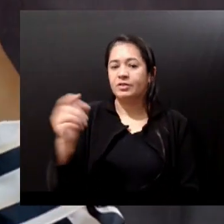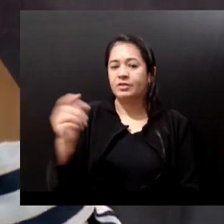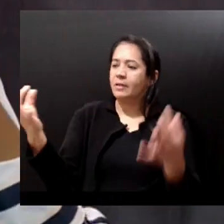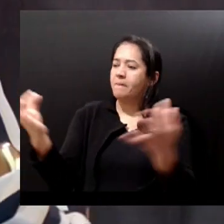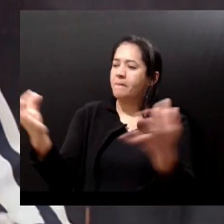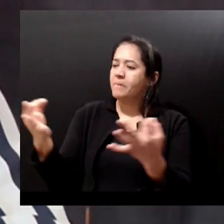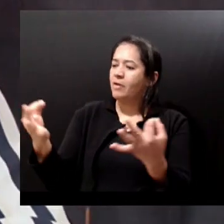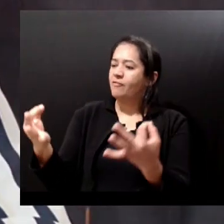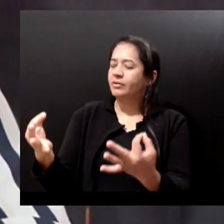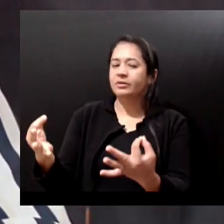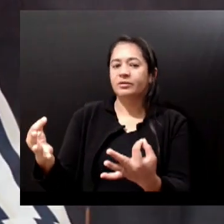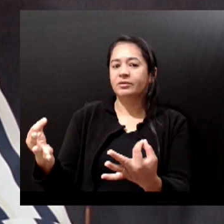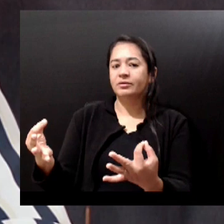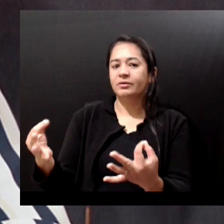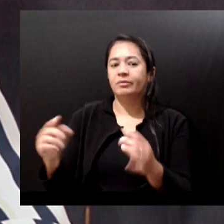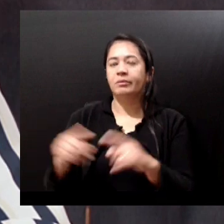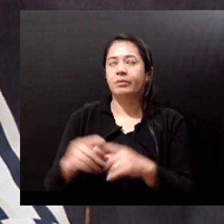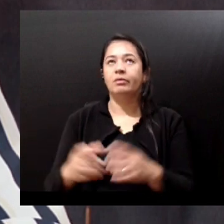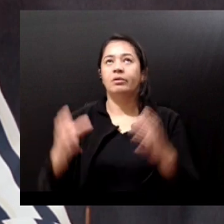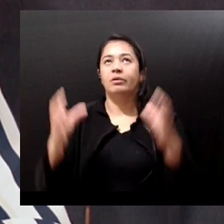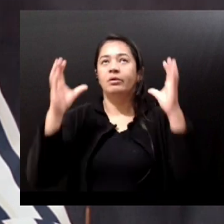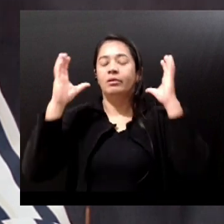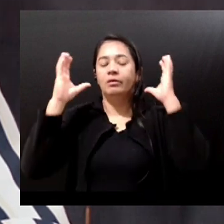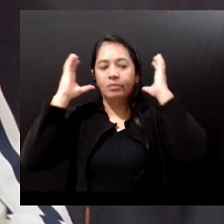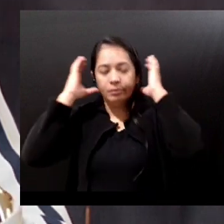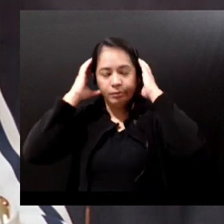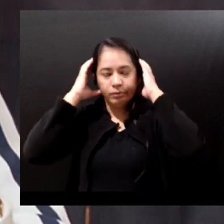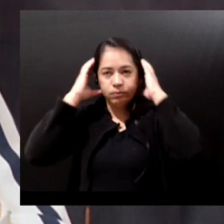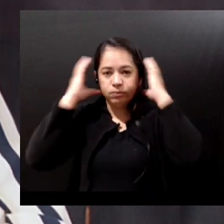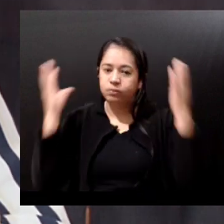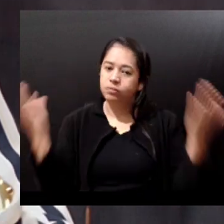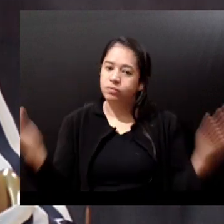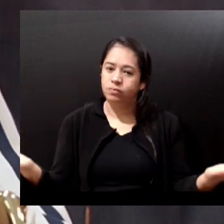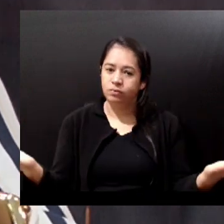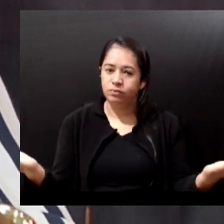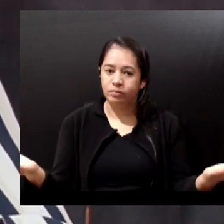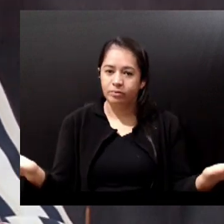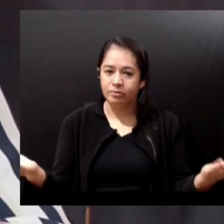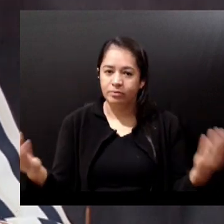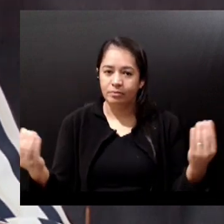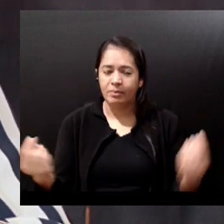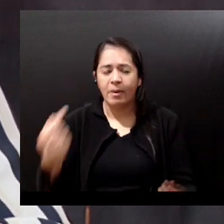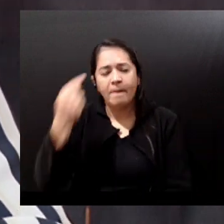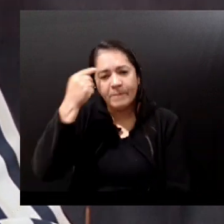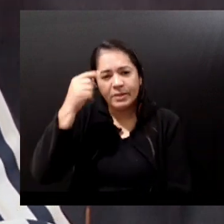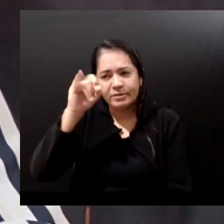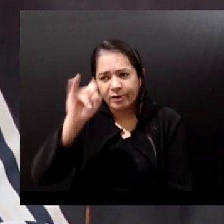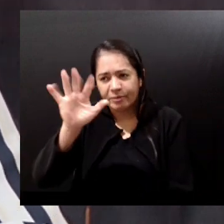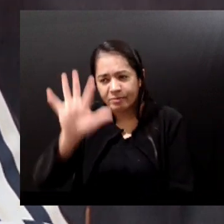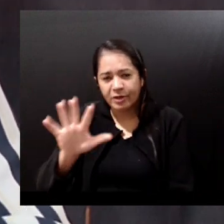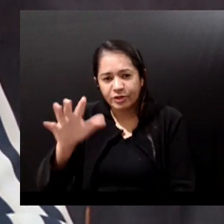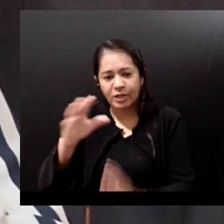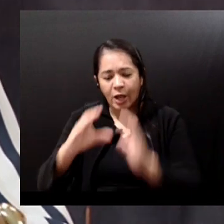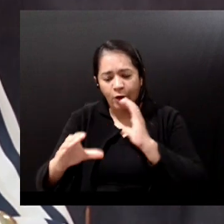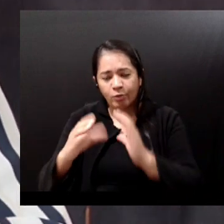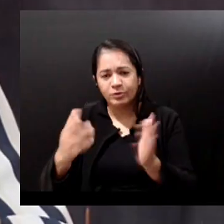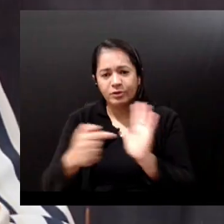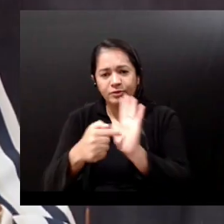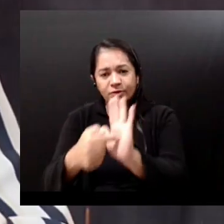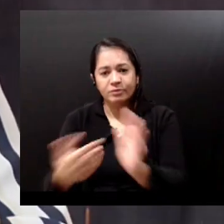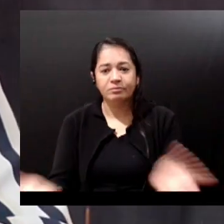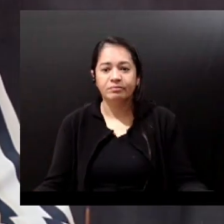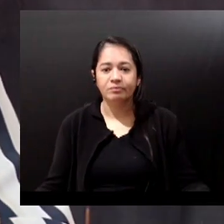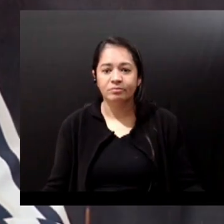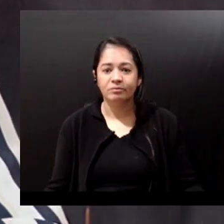com fone de ouvido enorme, né, pensa a imagem que você passa, a comunicação que você está transmitindo, né, pode ser que depois